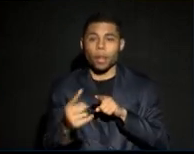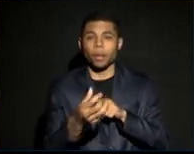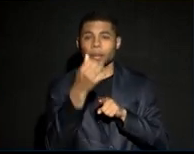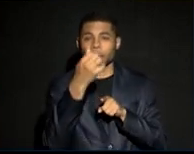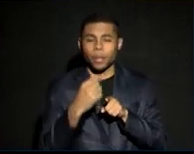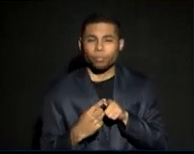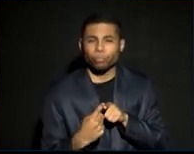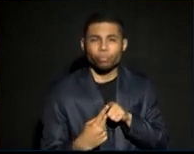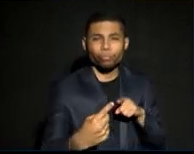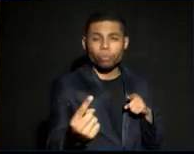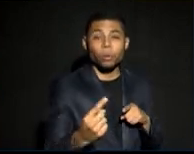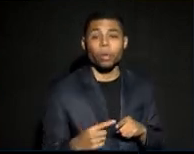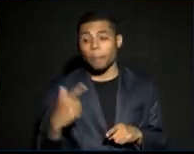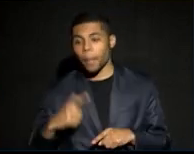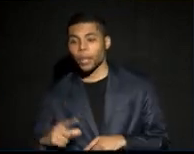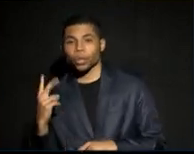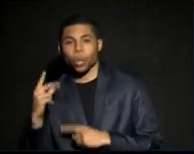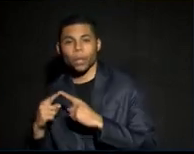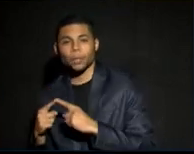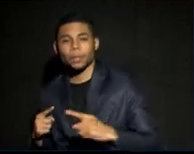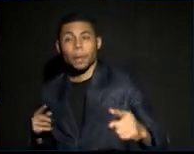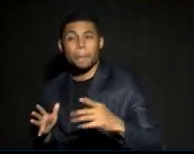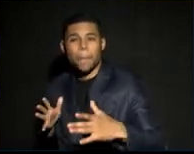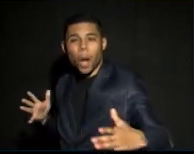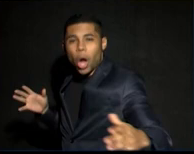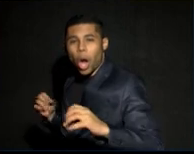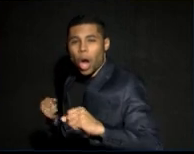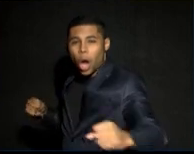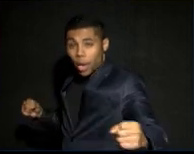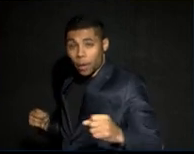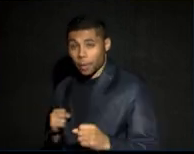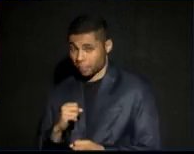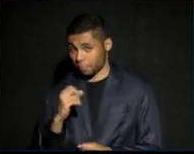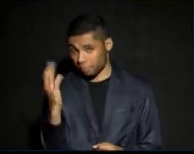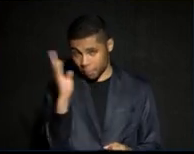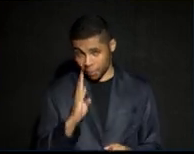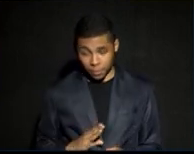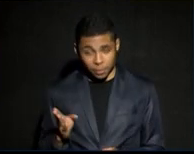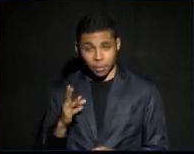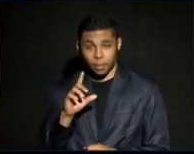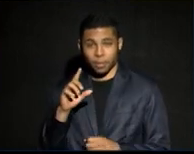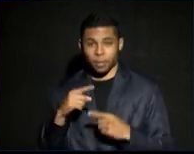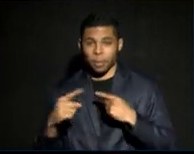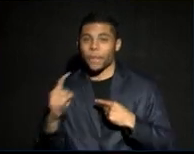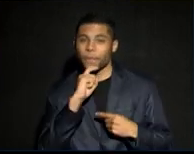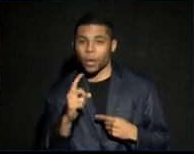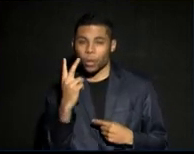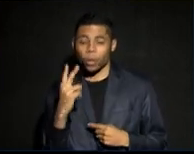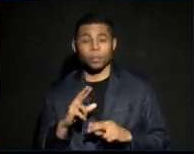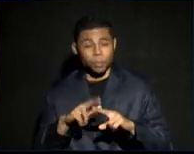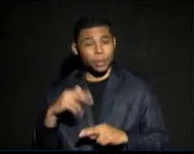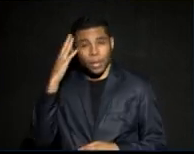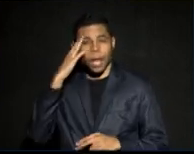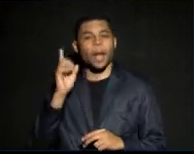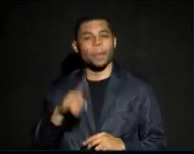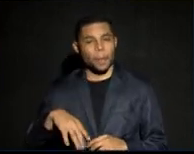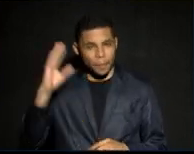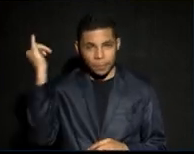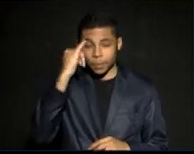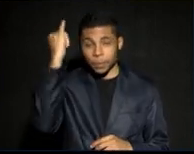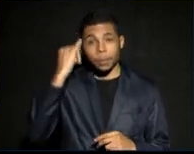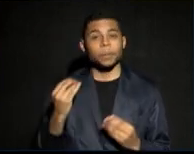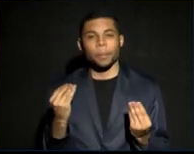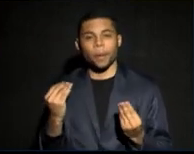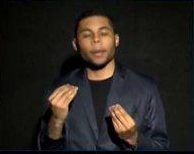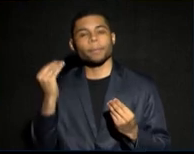segunda maior obra do Brasil linha dois tudo com a responsabilidade fiscal de um estado que sabe que isso é importante e que procura